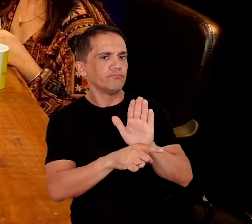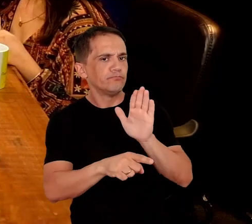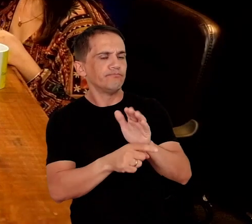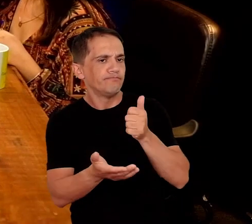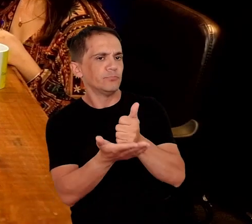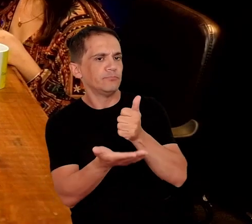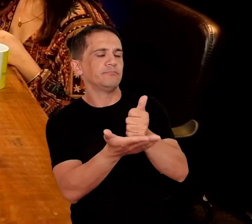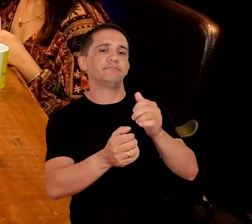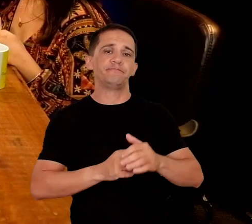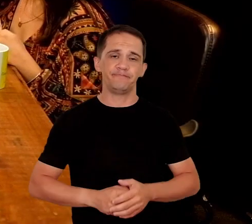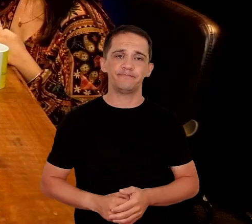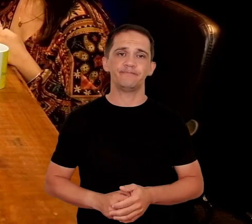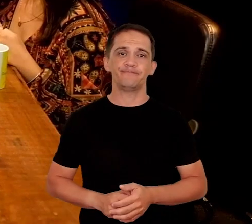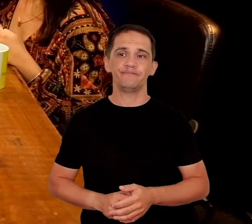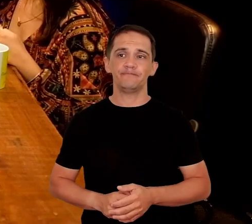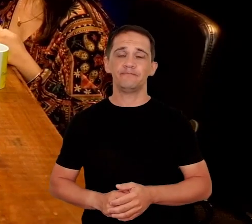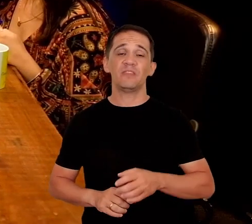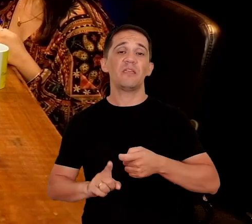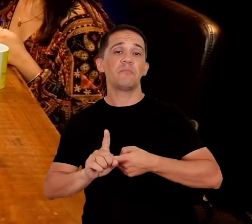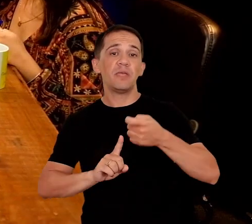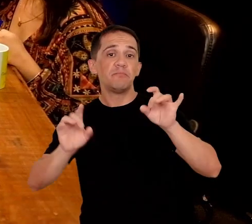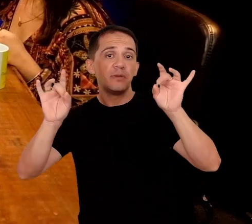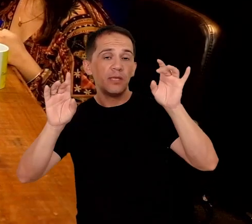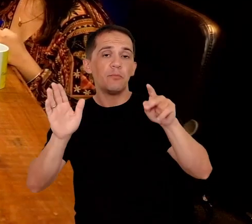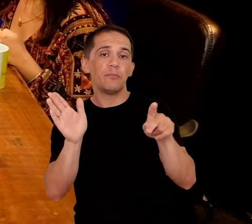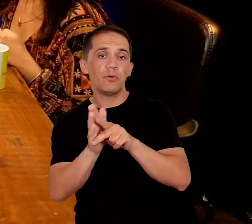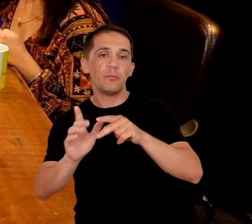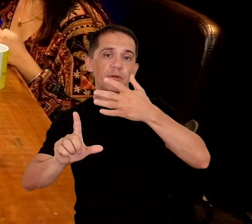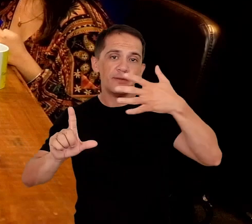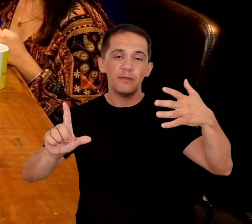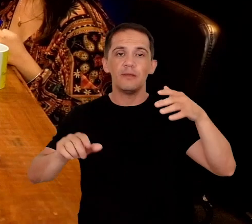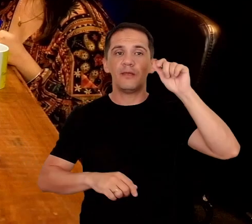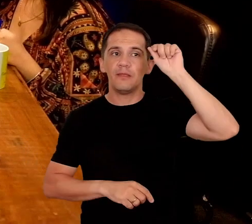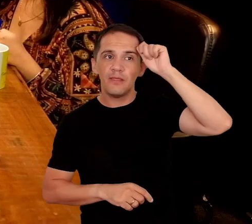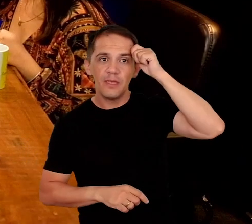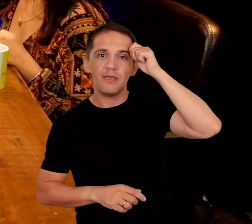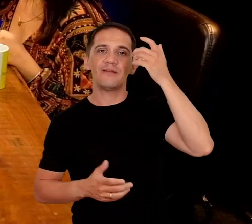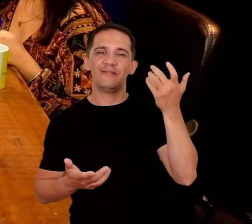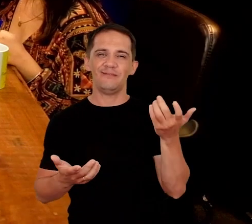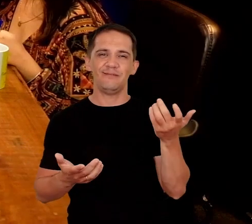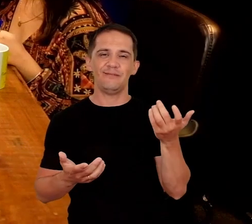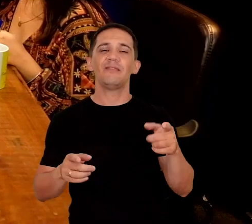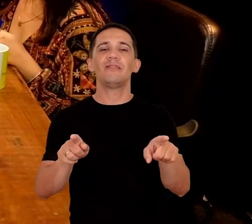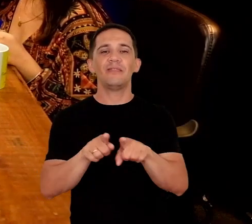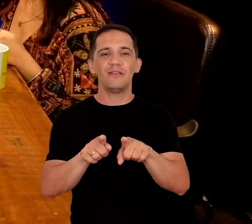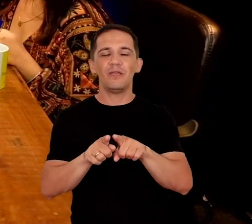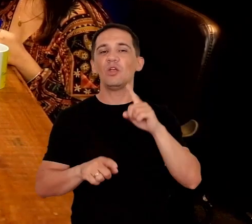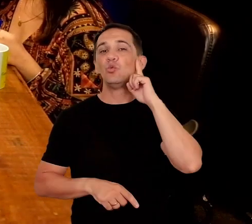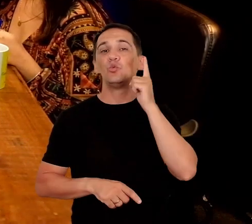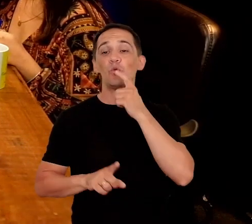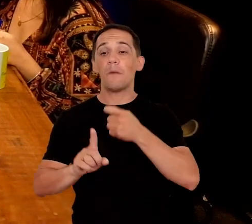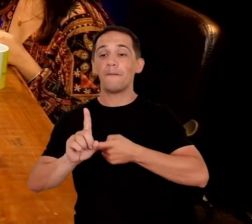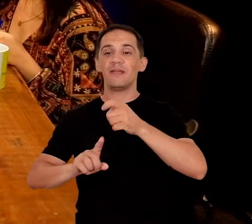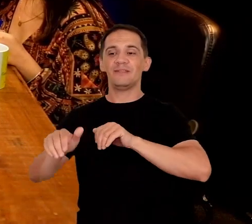E Que tem, sempre tinha assim, o mês LGBT, o mês da consciência negra, o mês de tal coisa. E o